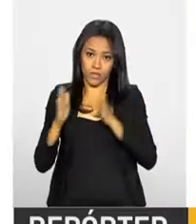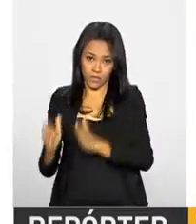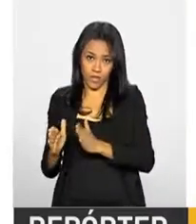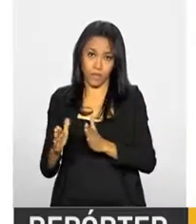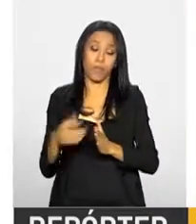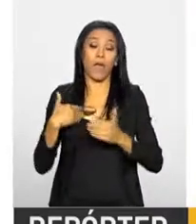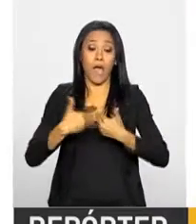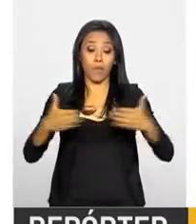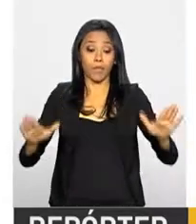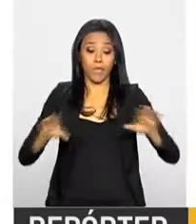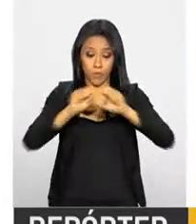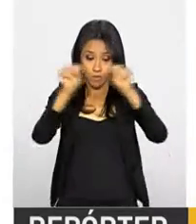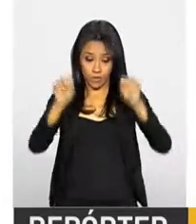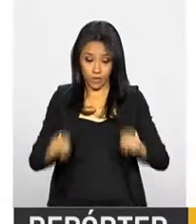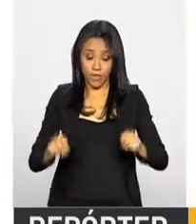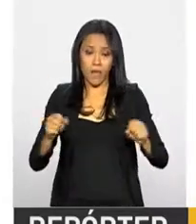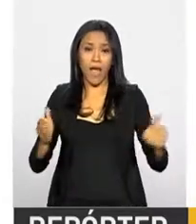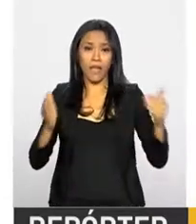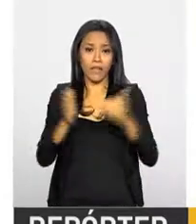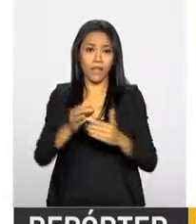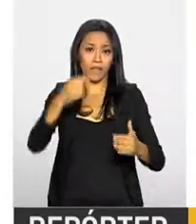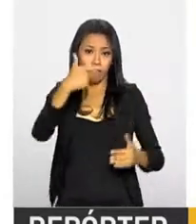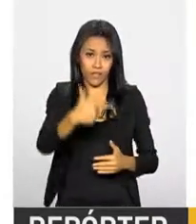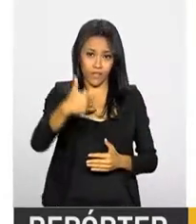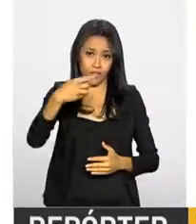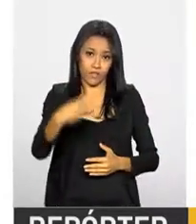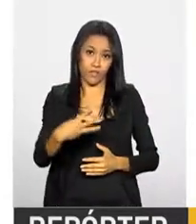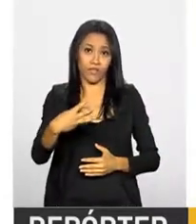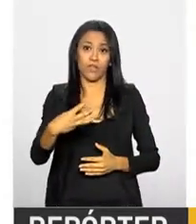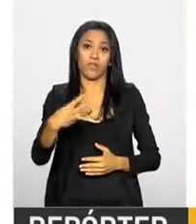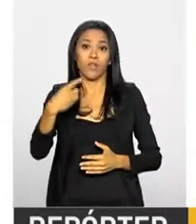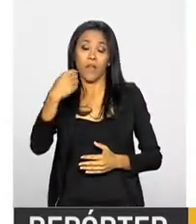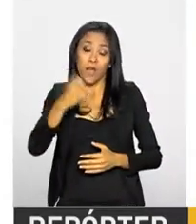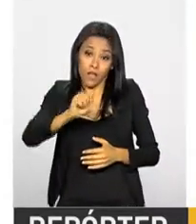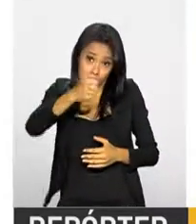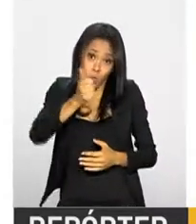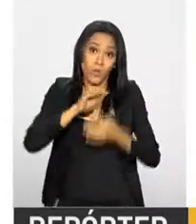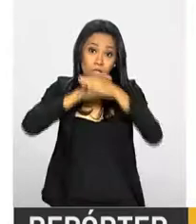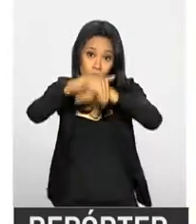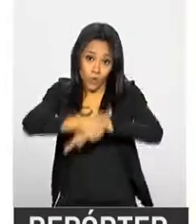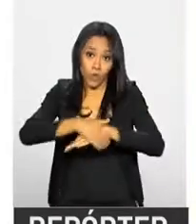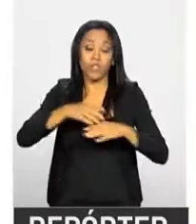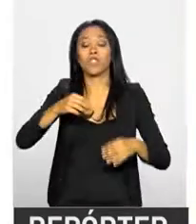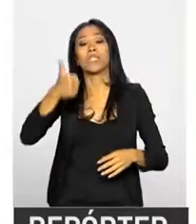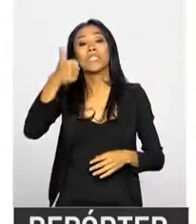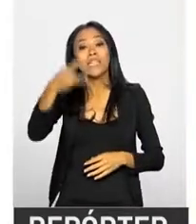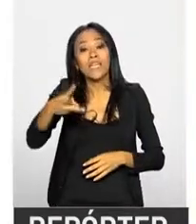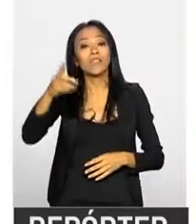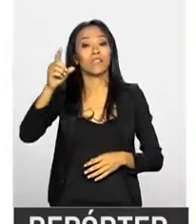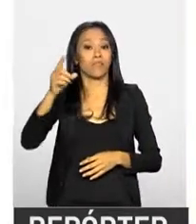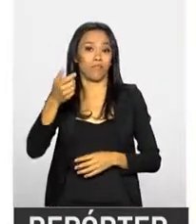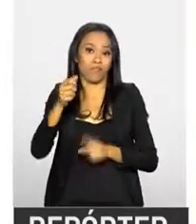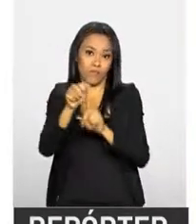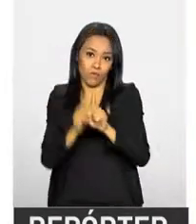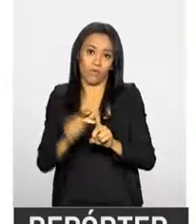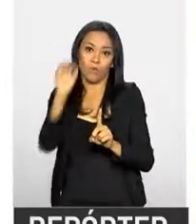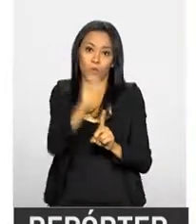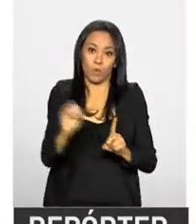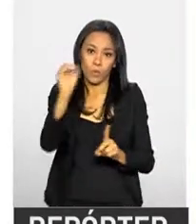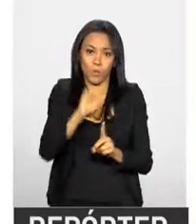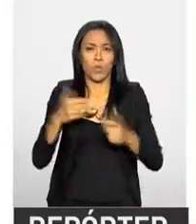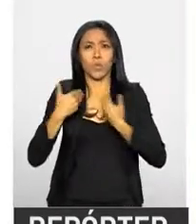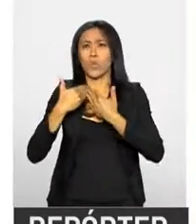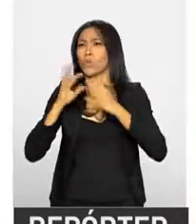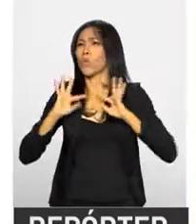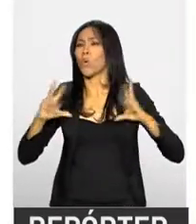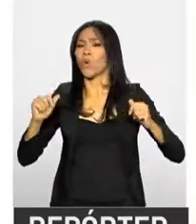sistema e até as 23 horas do dia 13 do 10 todas as instituições o os presídios e o